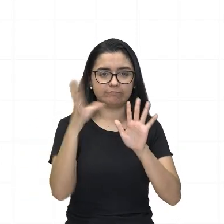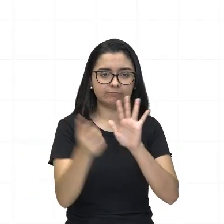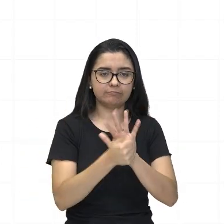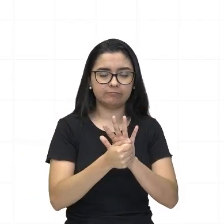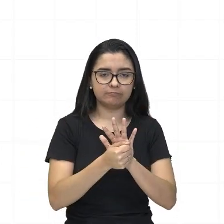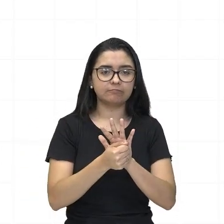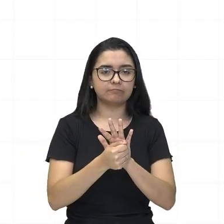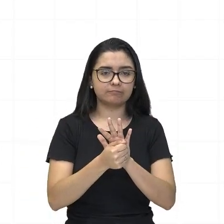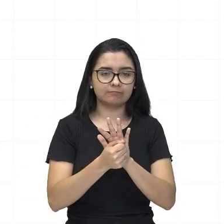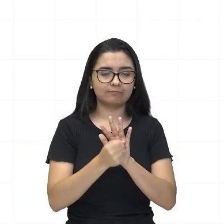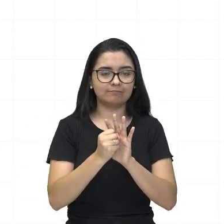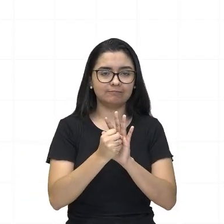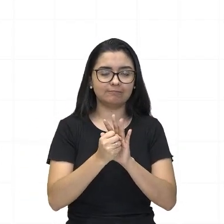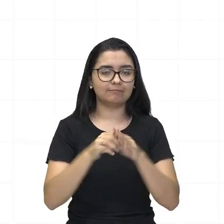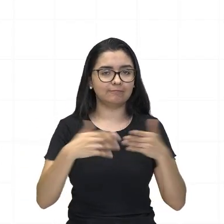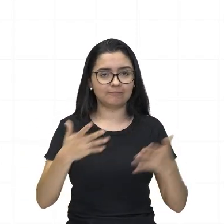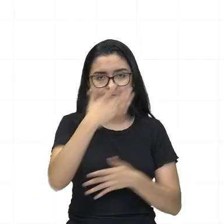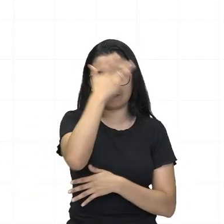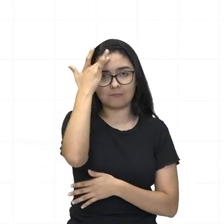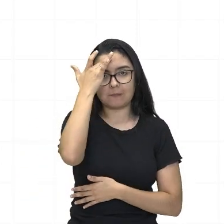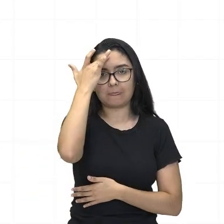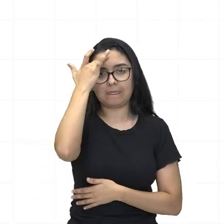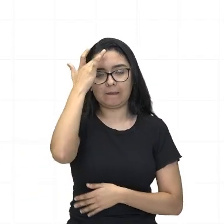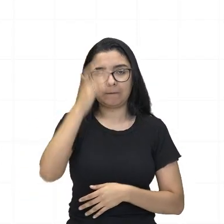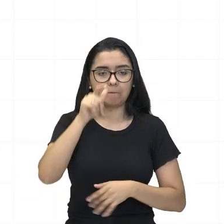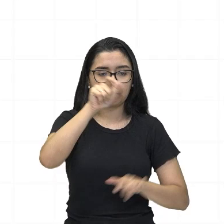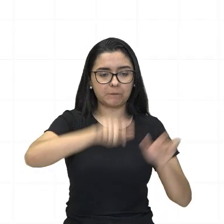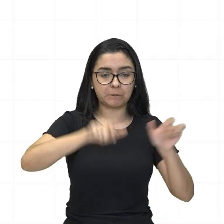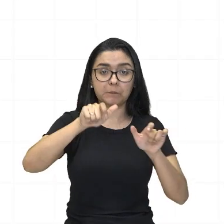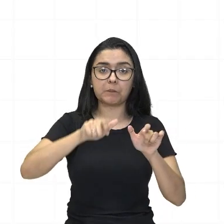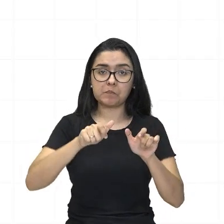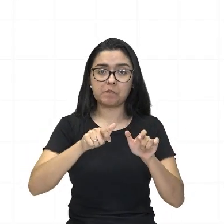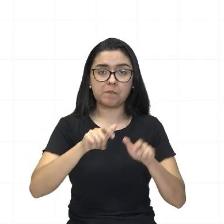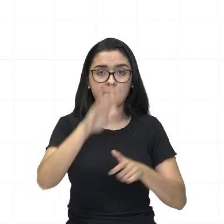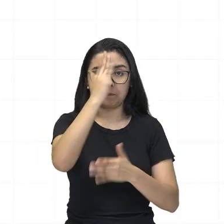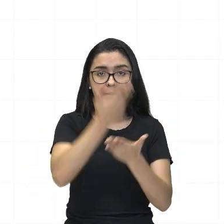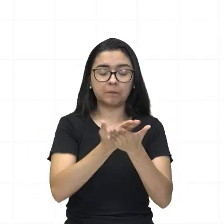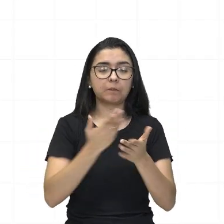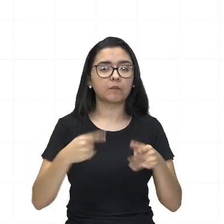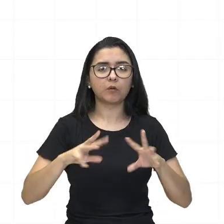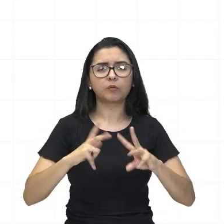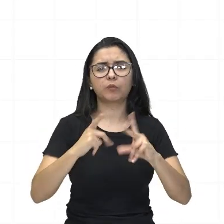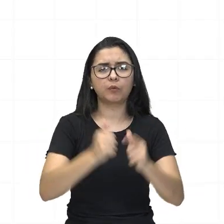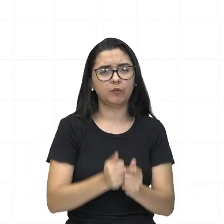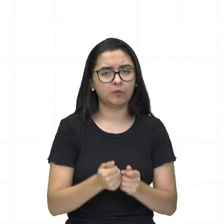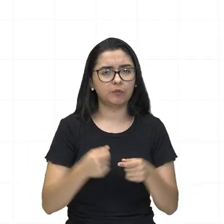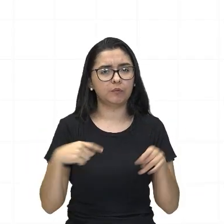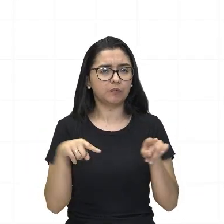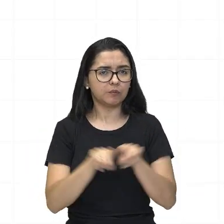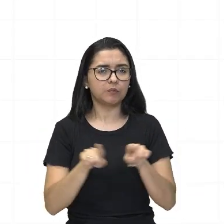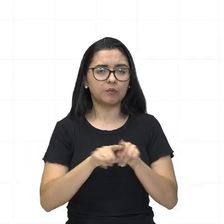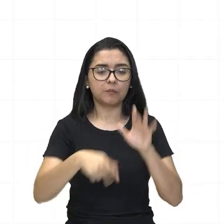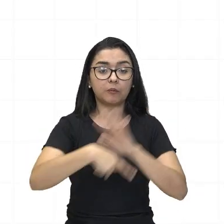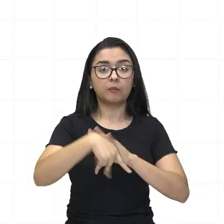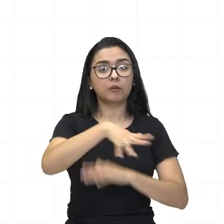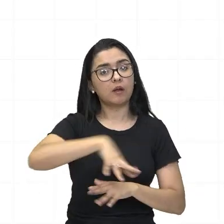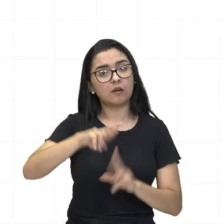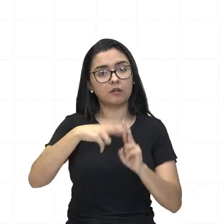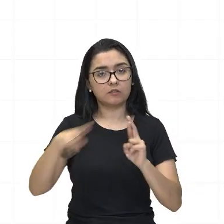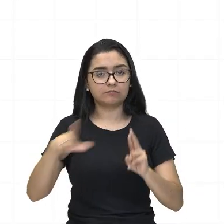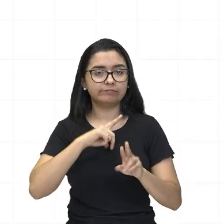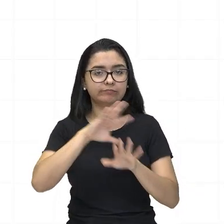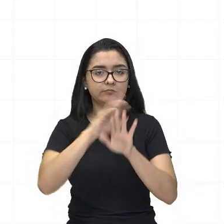Né? A pessoa religiosa ela é uma pessoa simbólica. Praticamente tudo na religião é